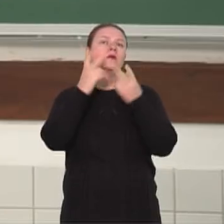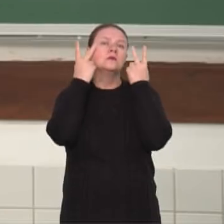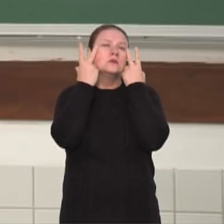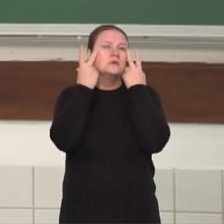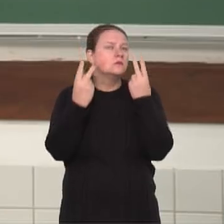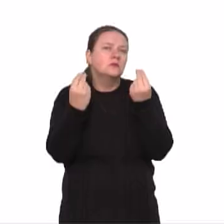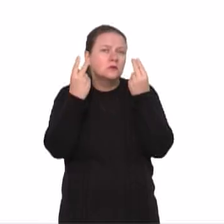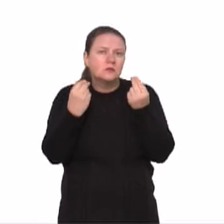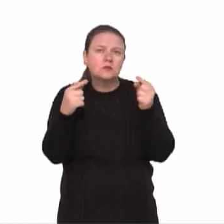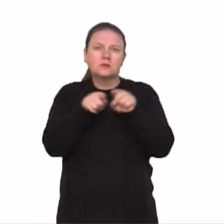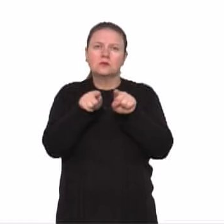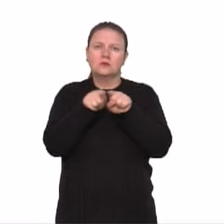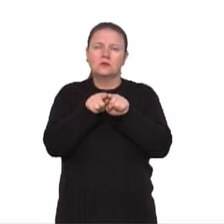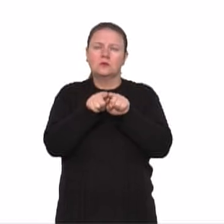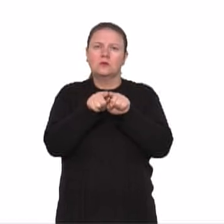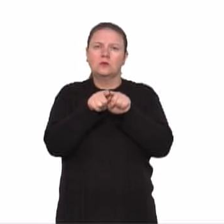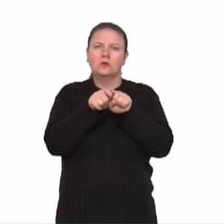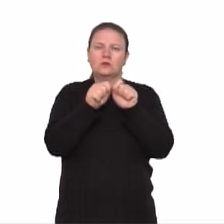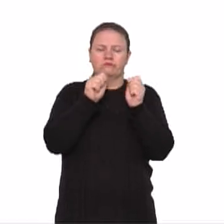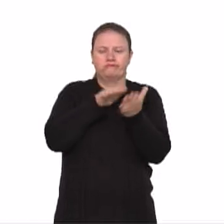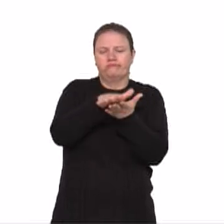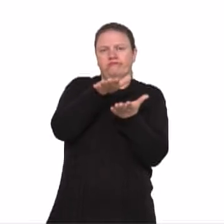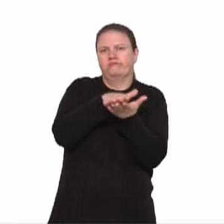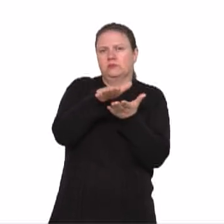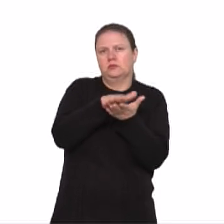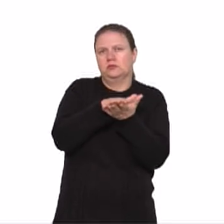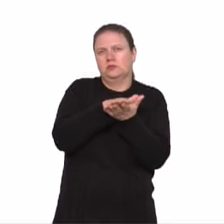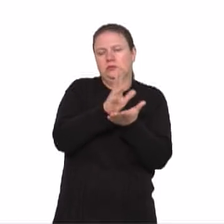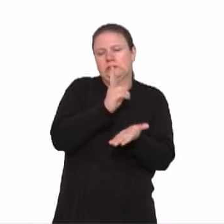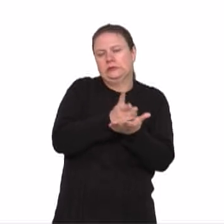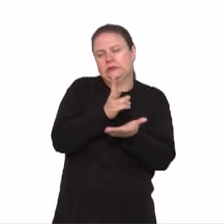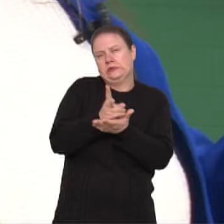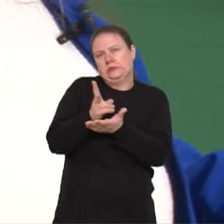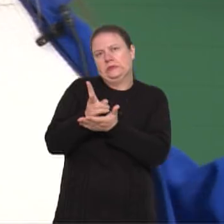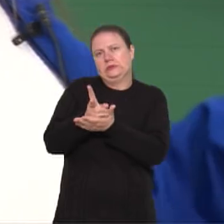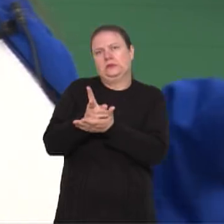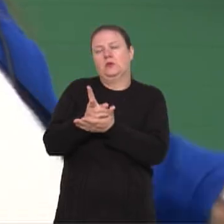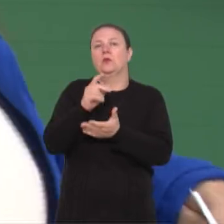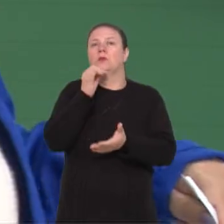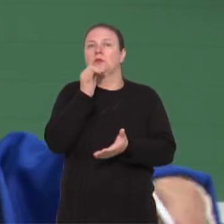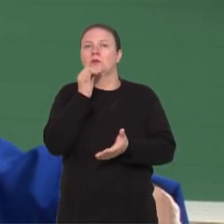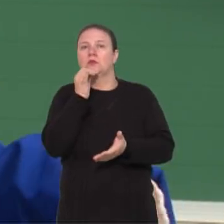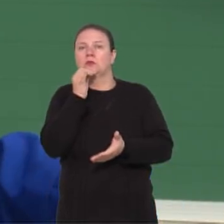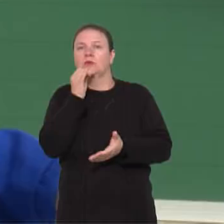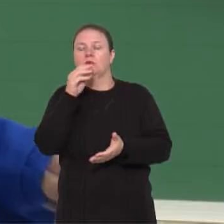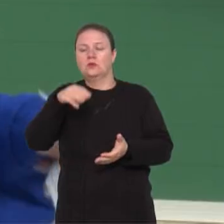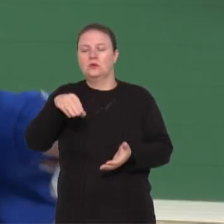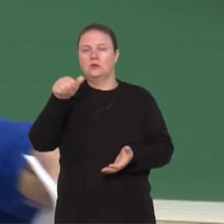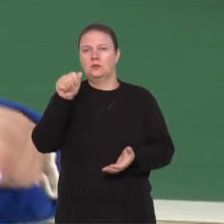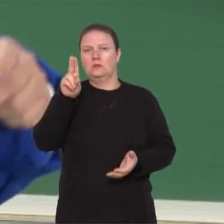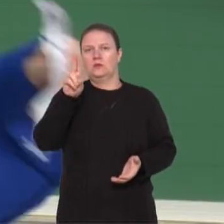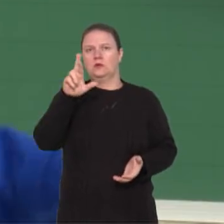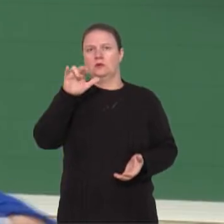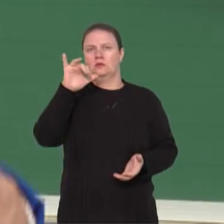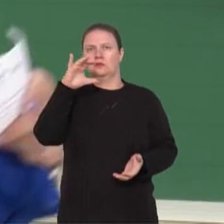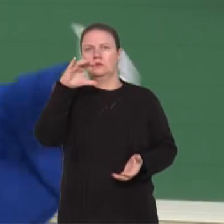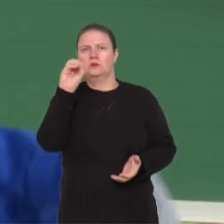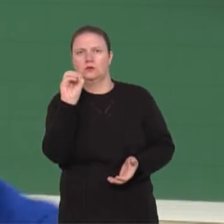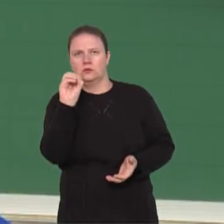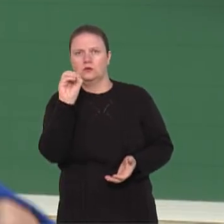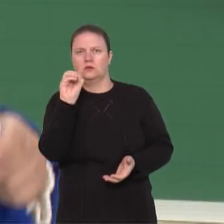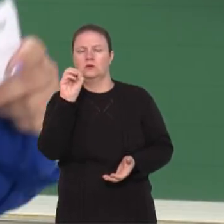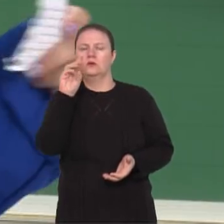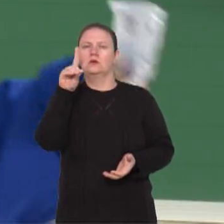Geralmente as tirinhas são publicadas com regularidade, né? Então, por exemplo, se a gente pensar aqui no Maurício de Souza, ele está sempre